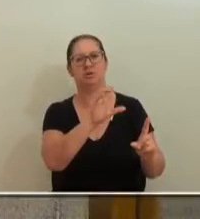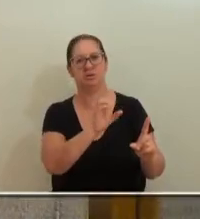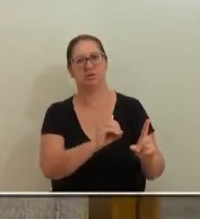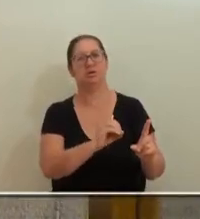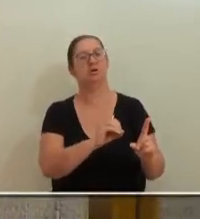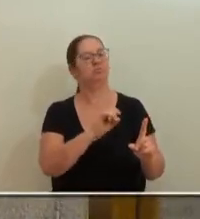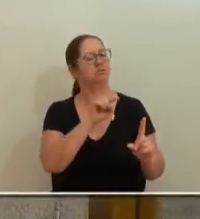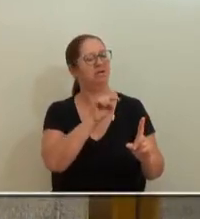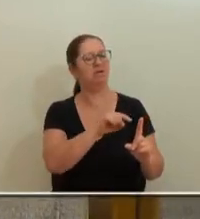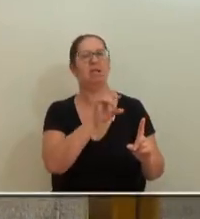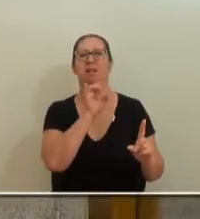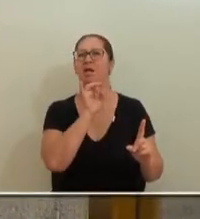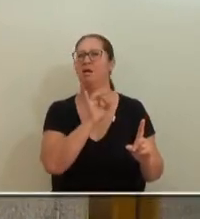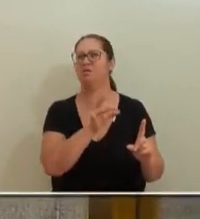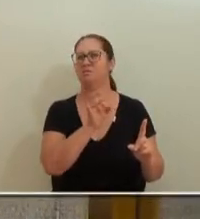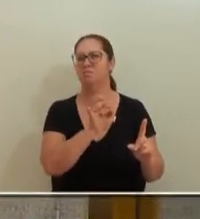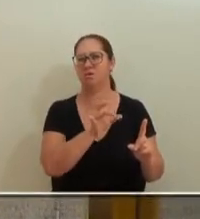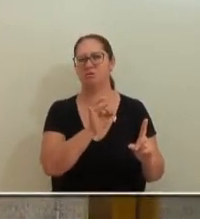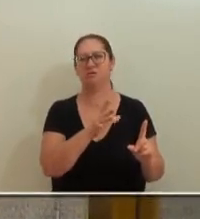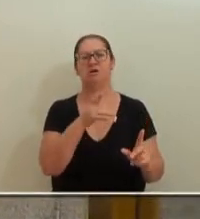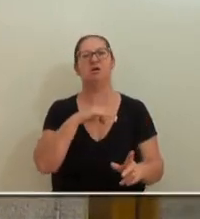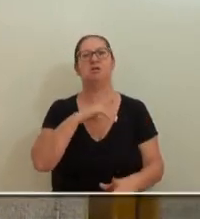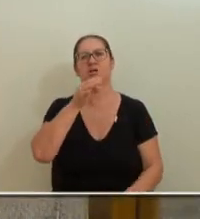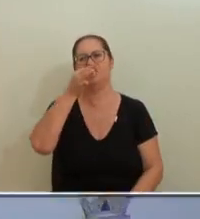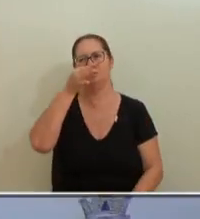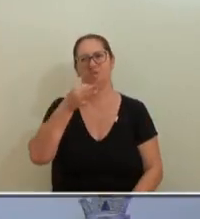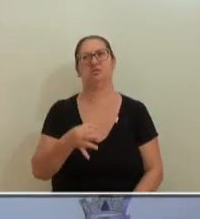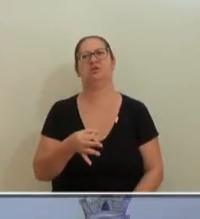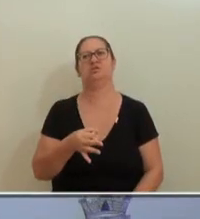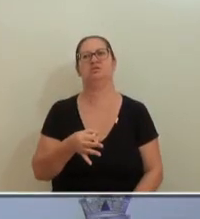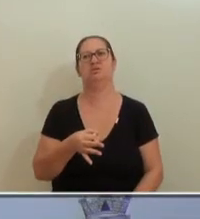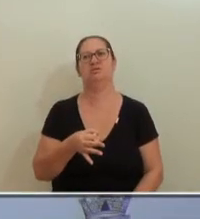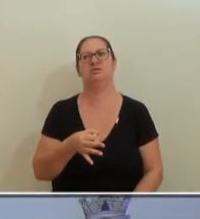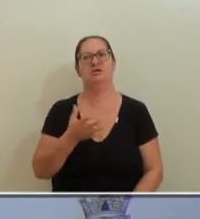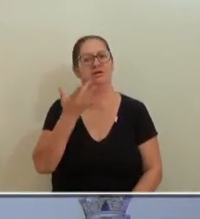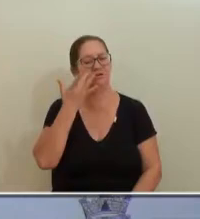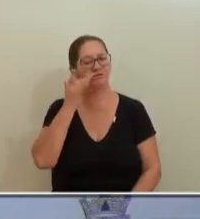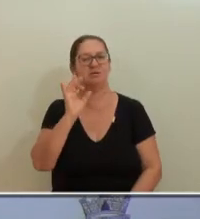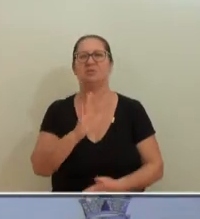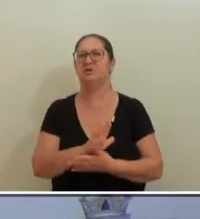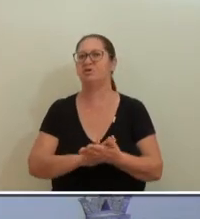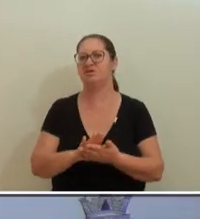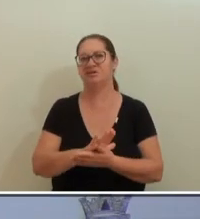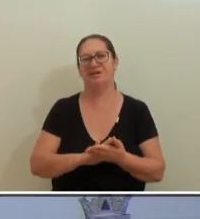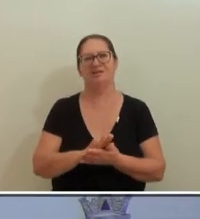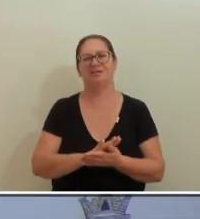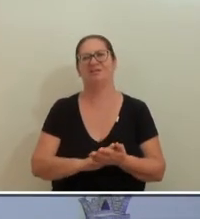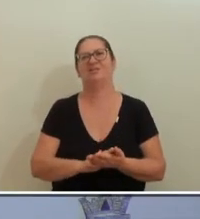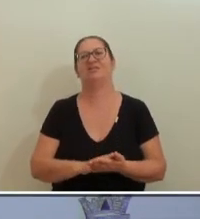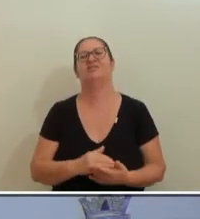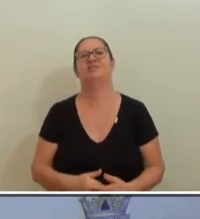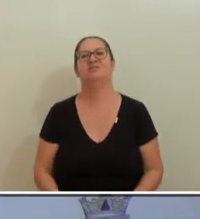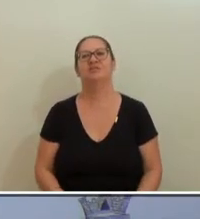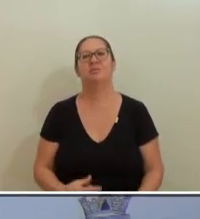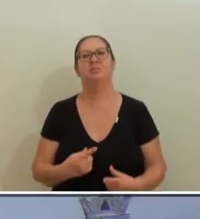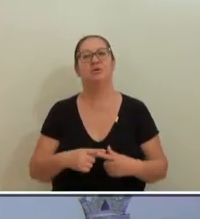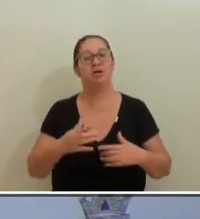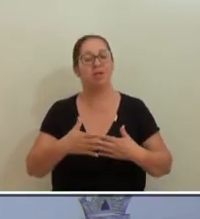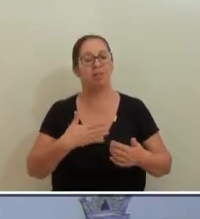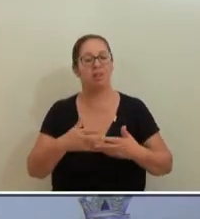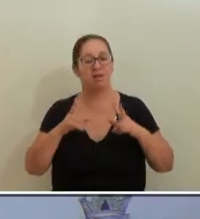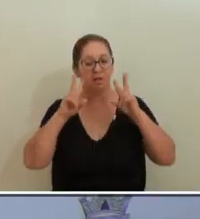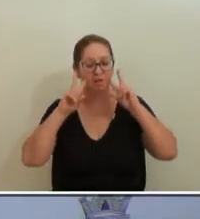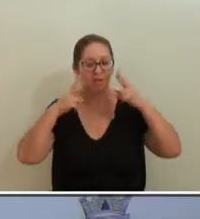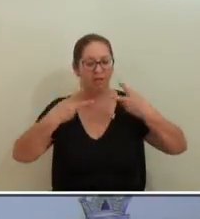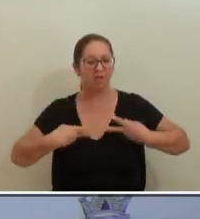especial. Tenho certeza que o chefe Kiko não esperava nada disso, porque, independente do reconhecimento, ele estaria fazendo